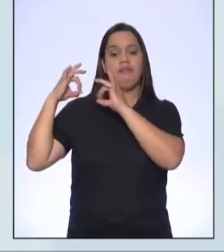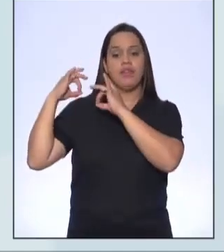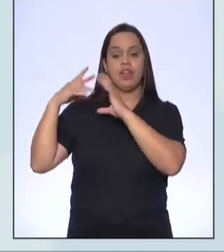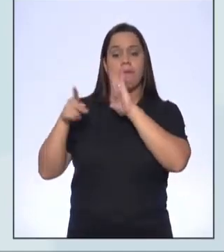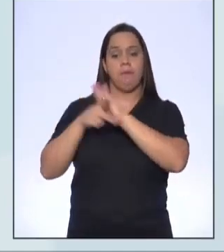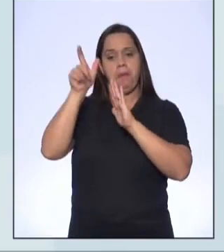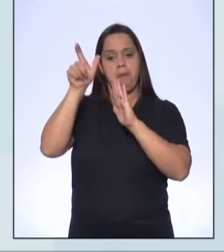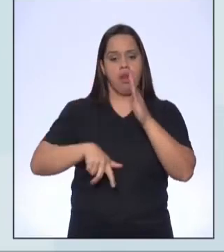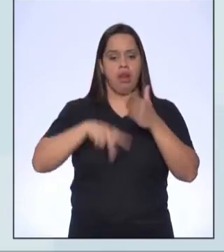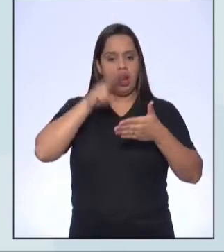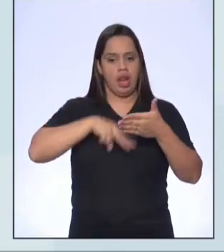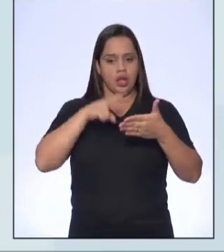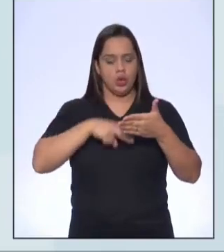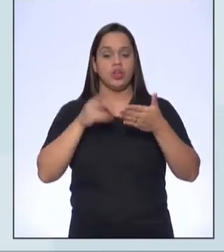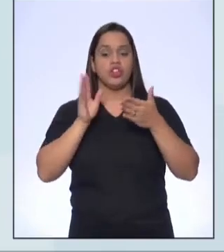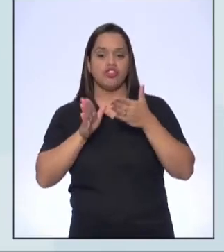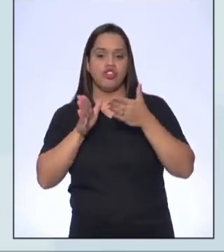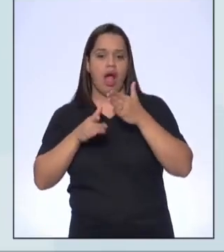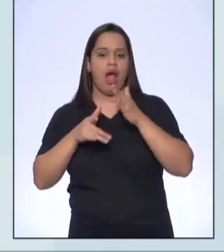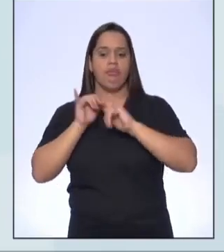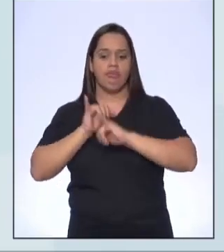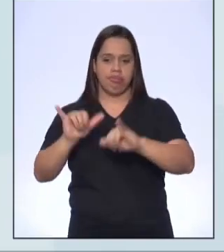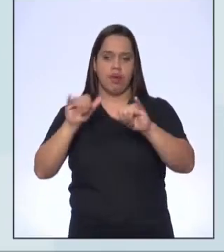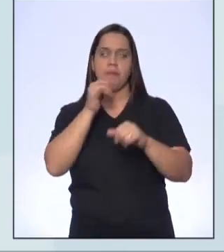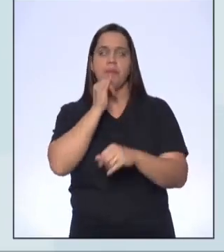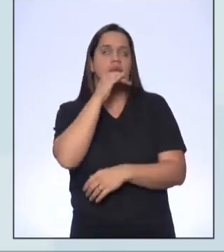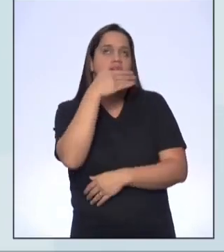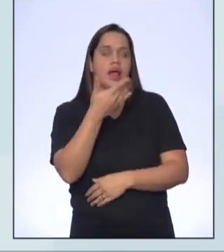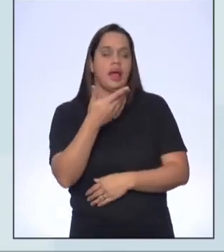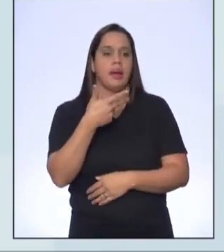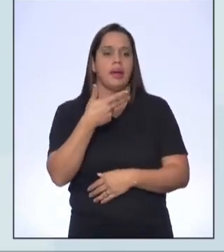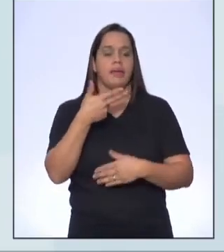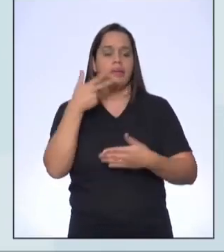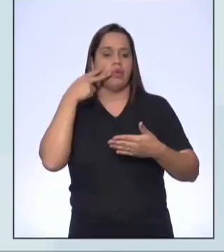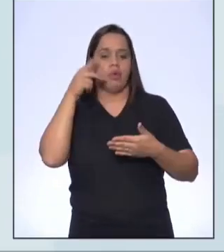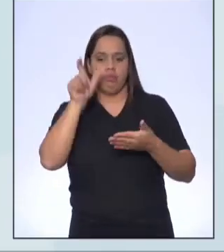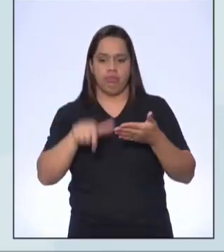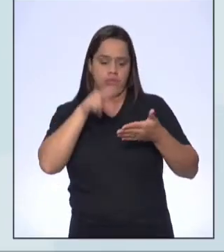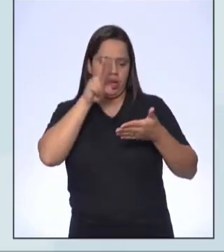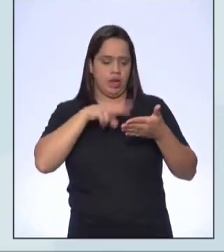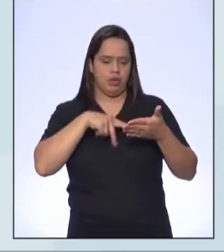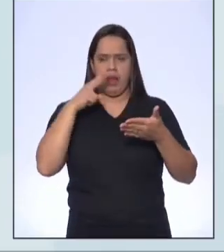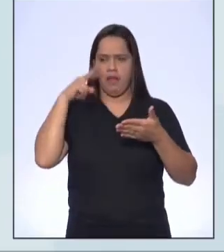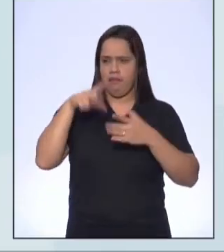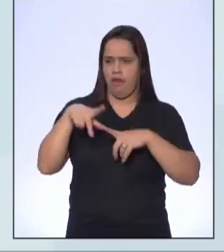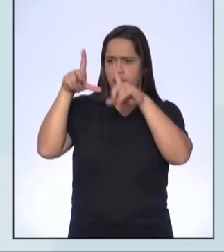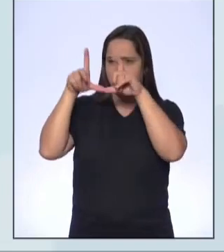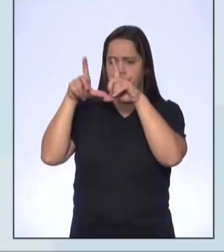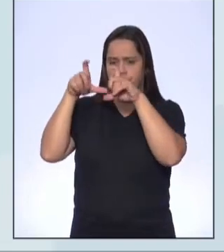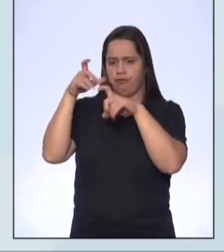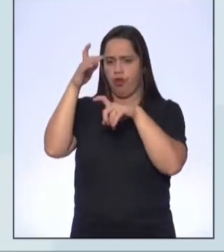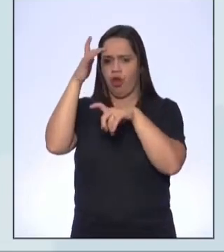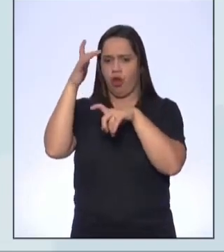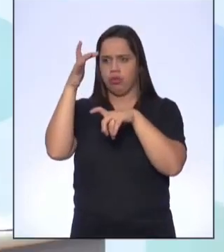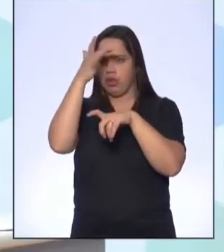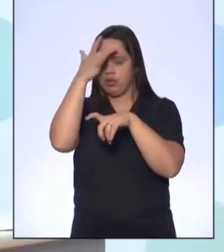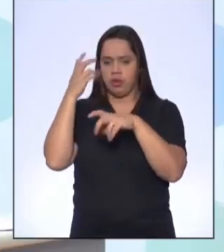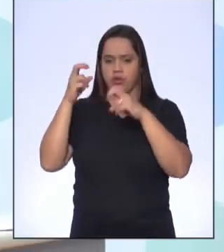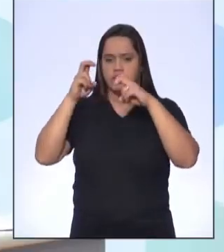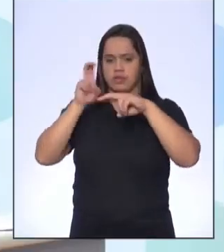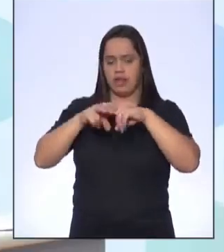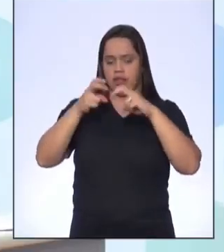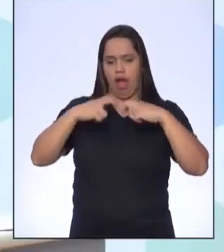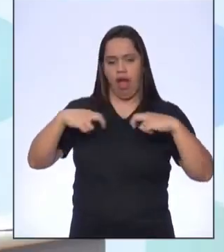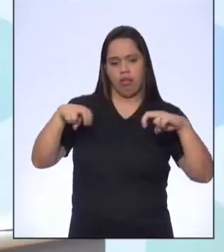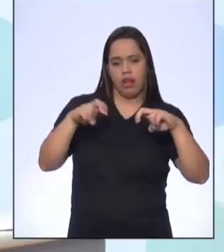foi publicado. Vamos supor que o leitor ele vê aquela foto denúncia das pessoas no restaurante. Então ele vai fazer o